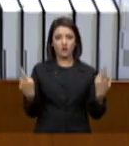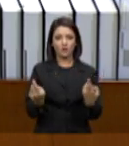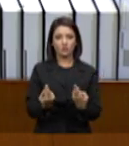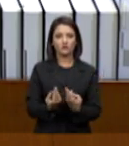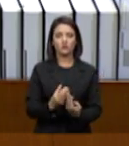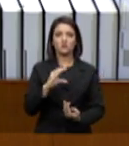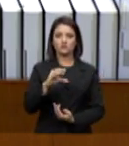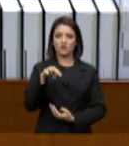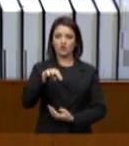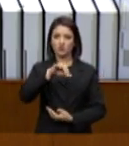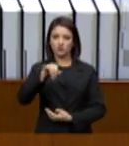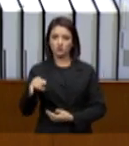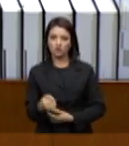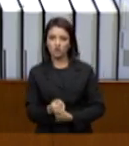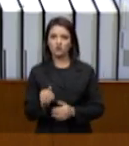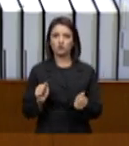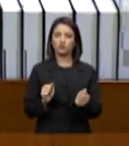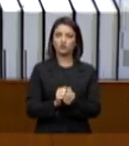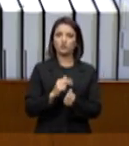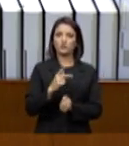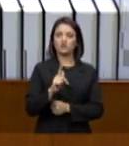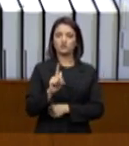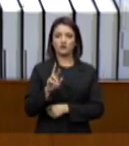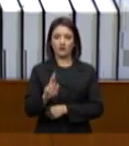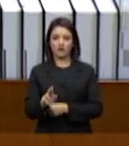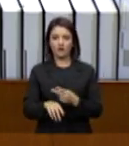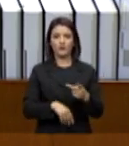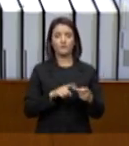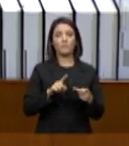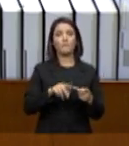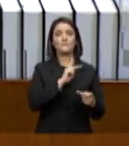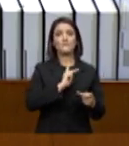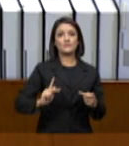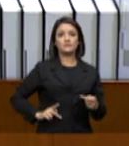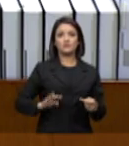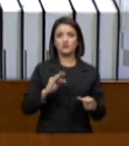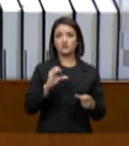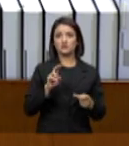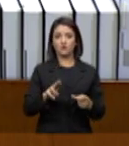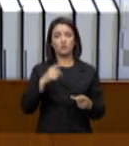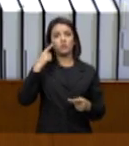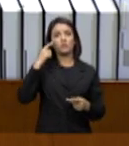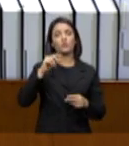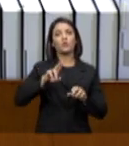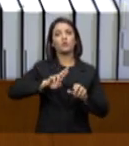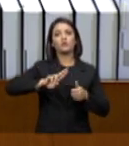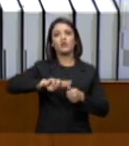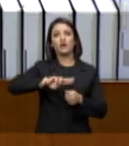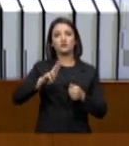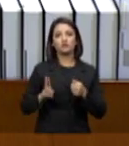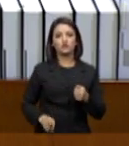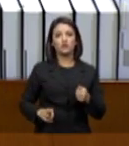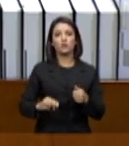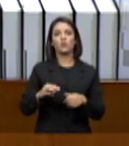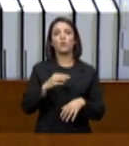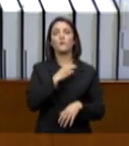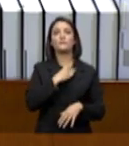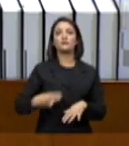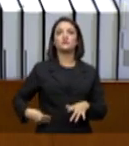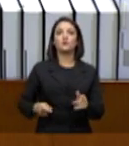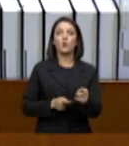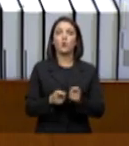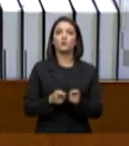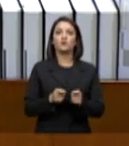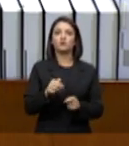nacional de justiça com o procurador-geral da república o presidente do tribunal de contas da união o advogado-geral da união ministro chefe da controladoria-geral da união